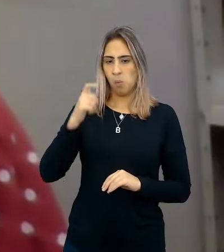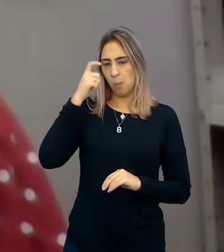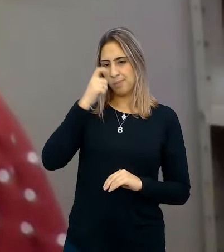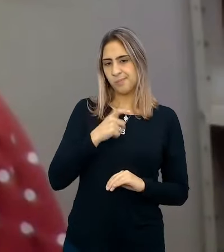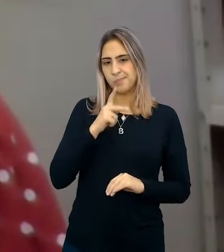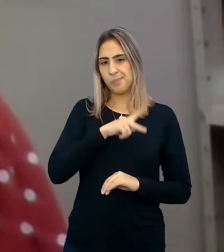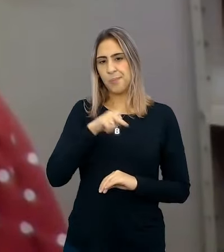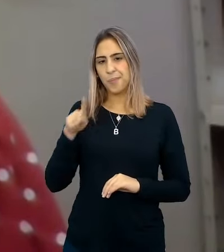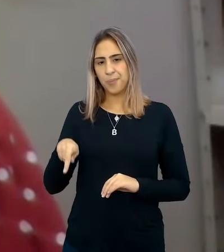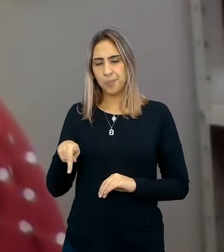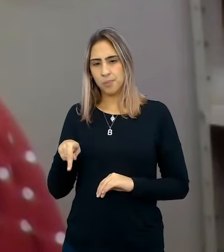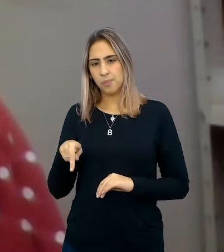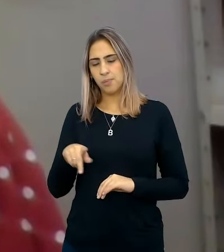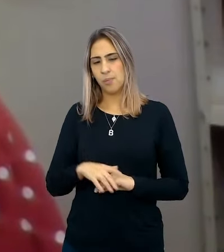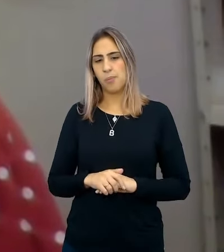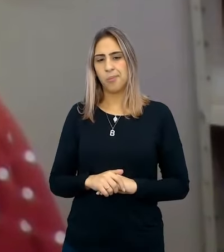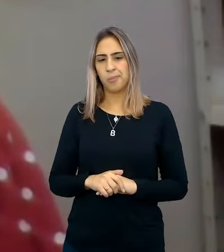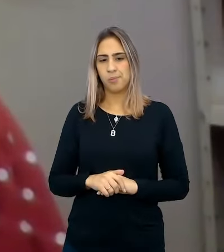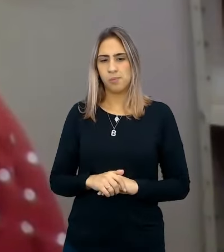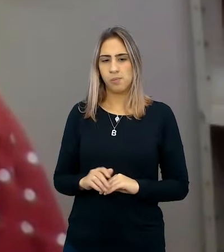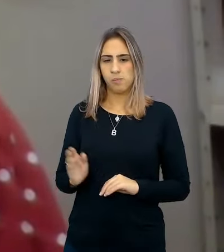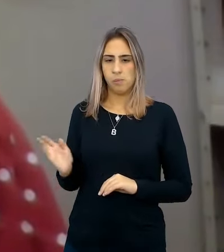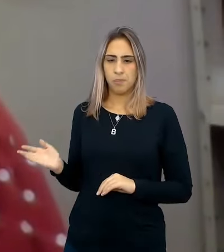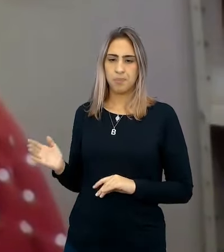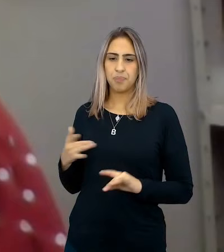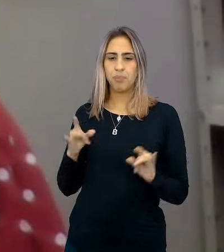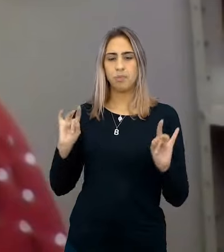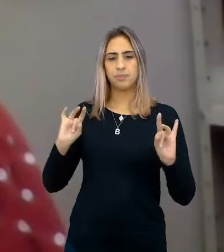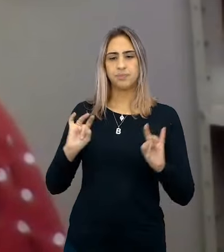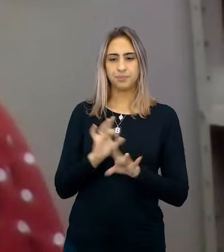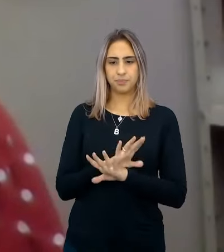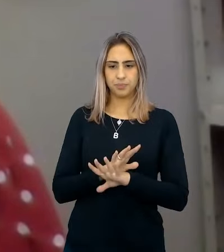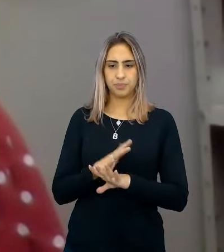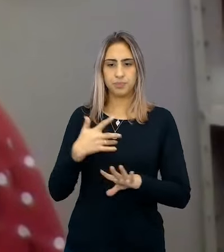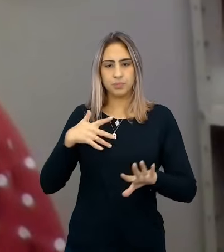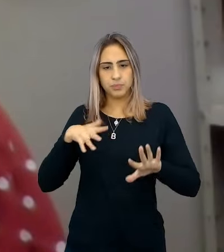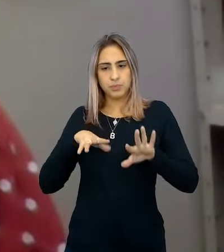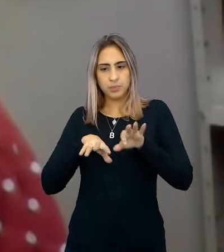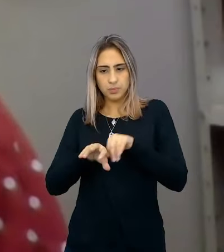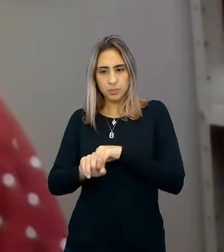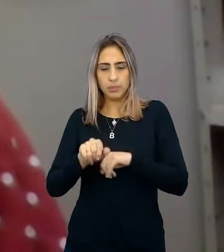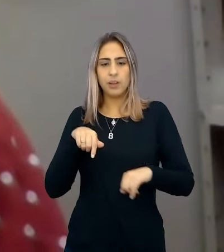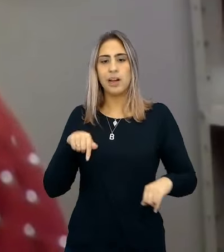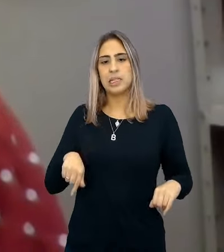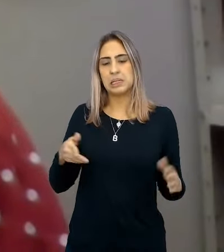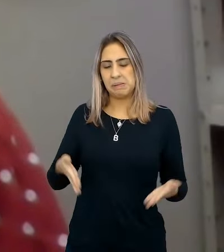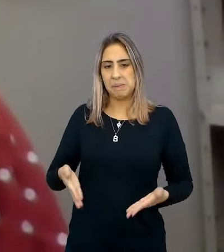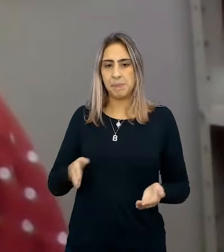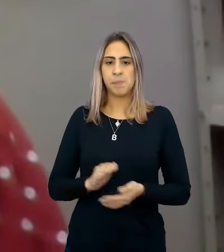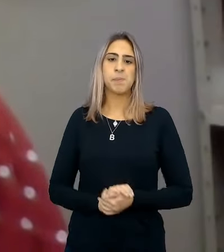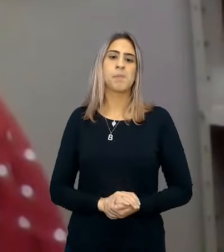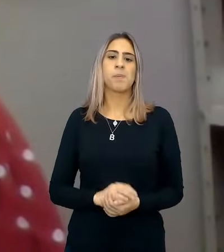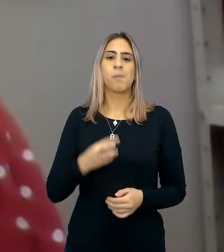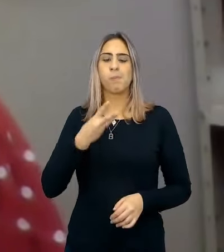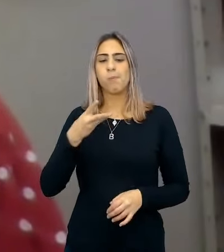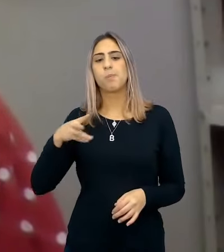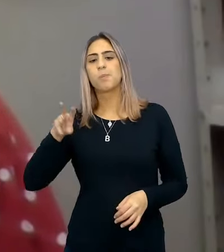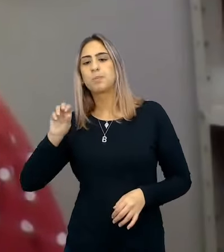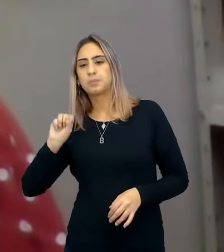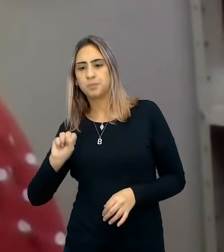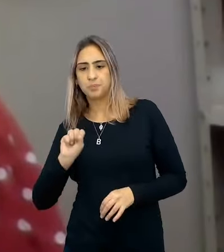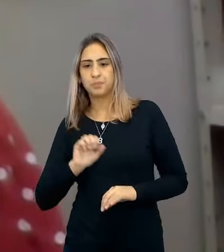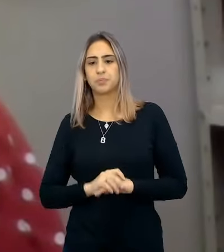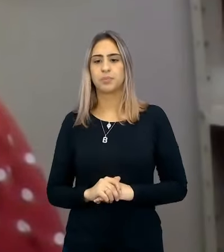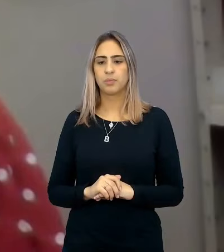Inês Marcomini, sou PEB1, estou formadora da